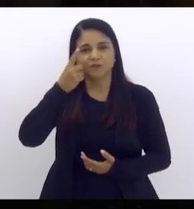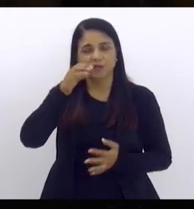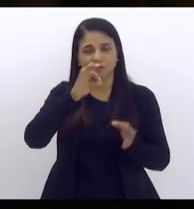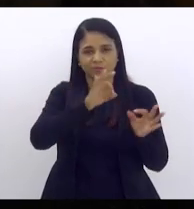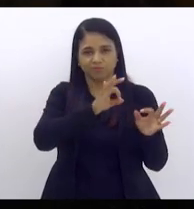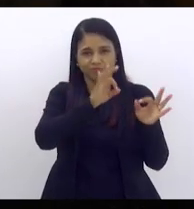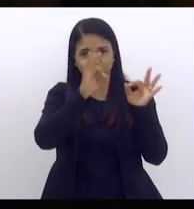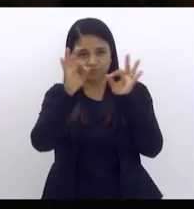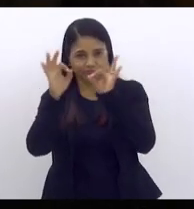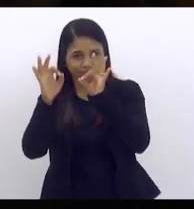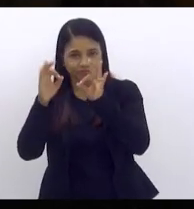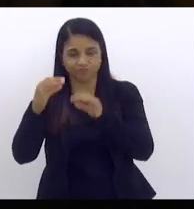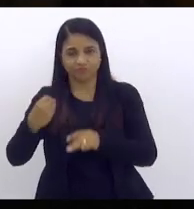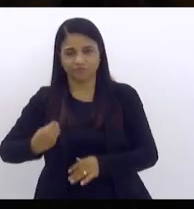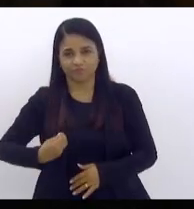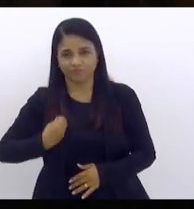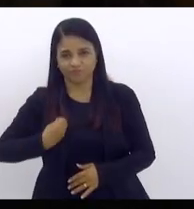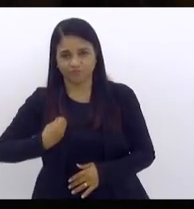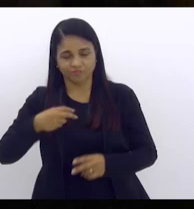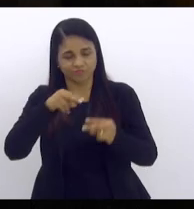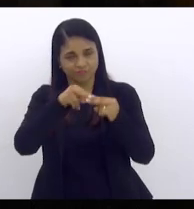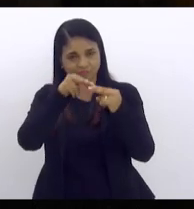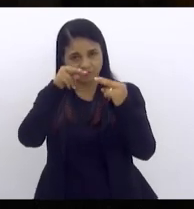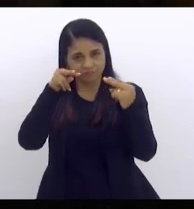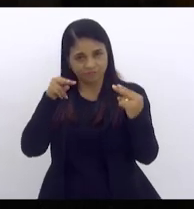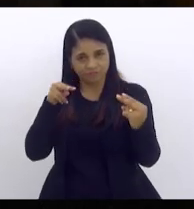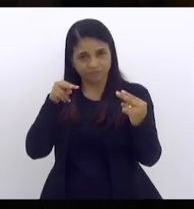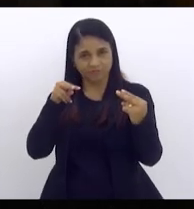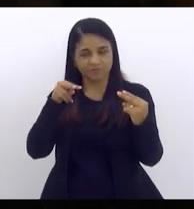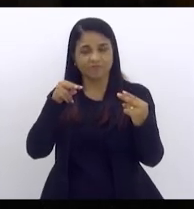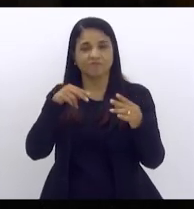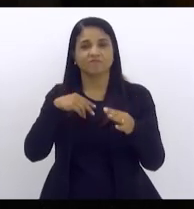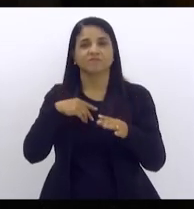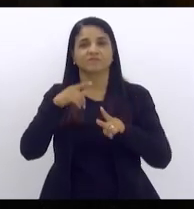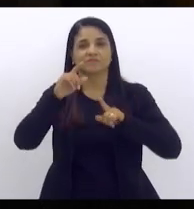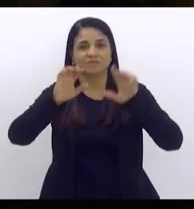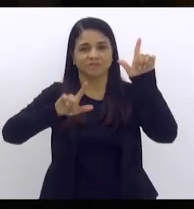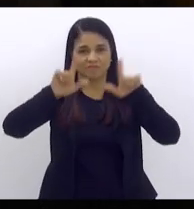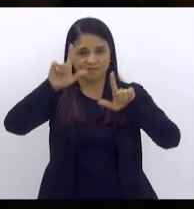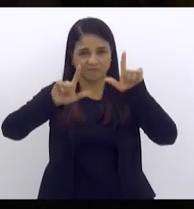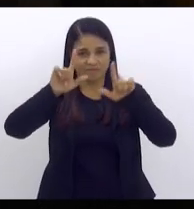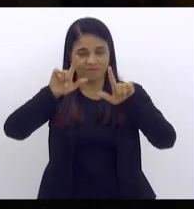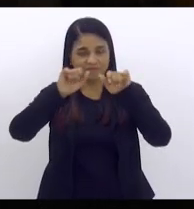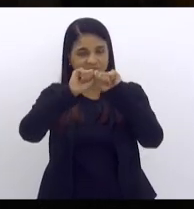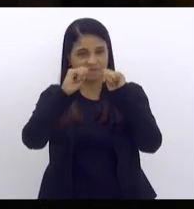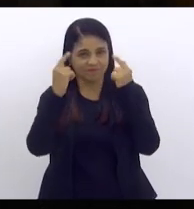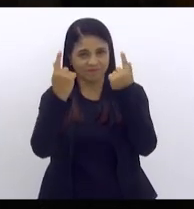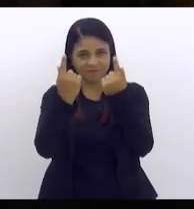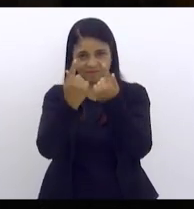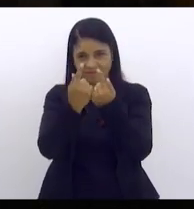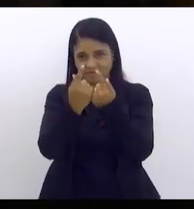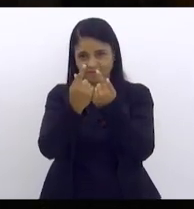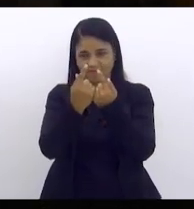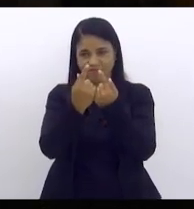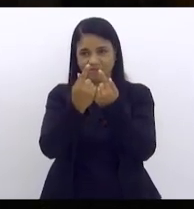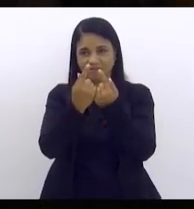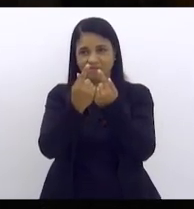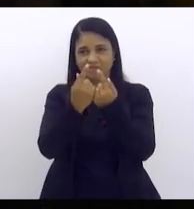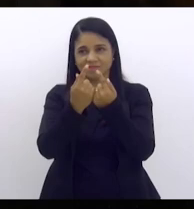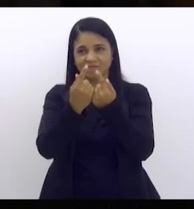forma presencial ou remota, senhores telespectadores da TV Alerja,